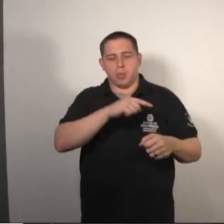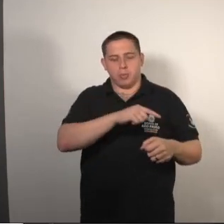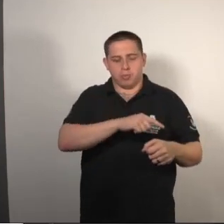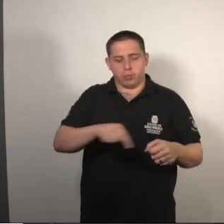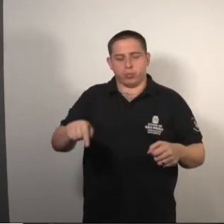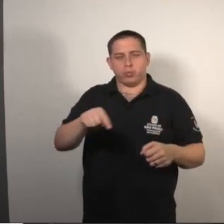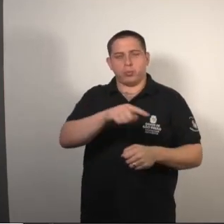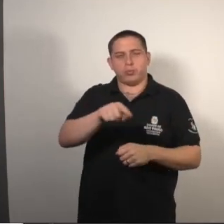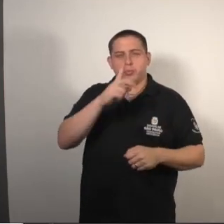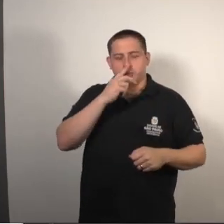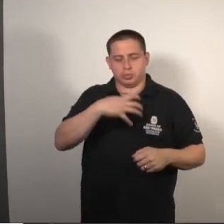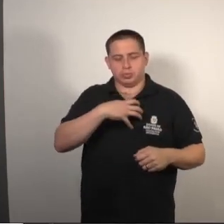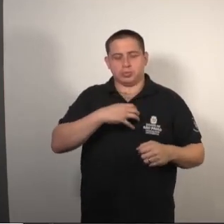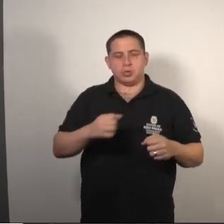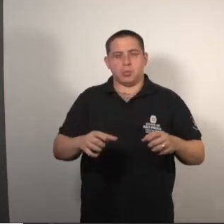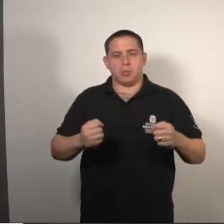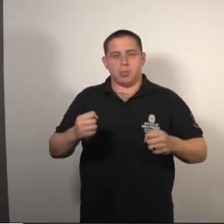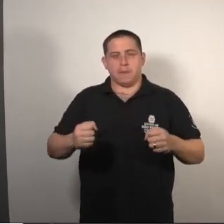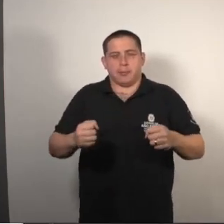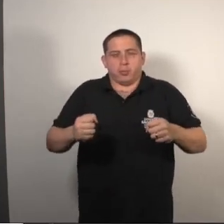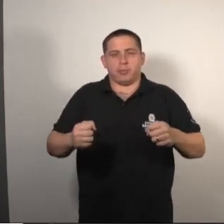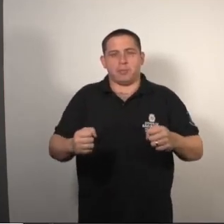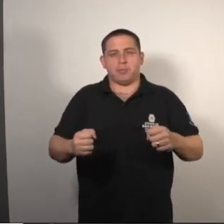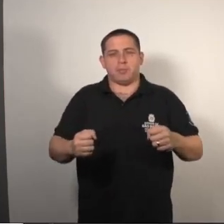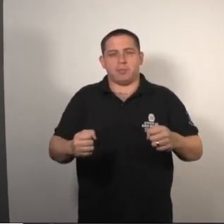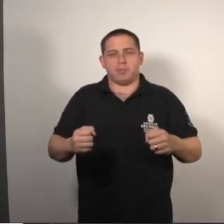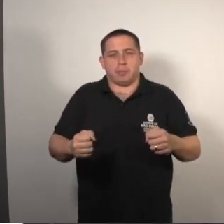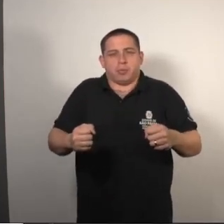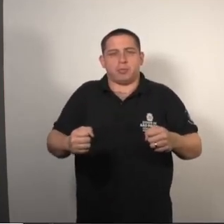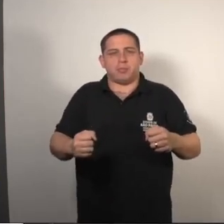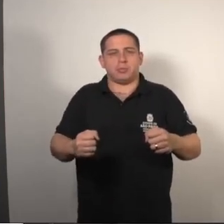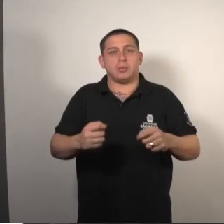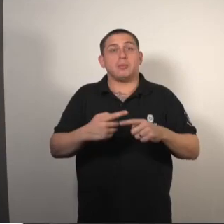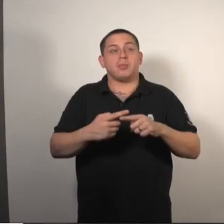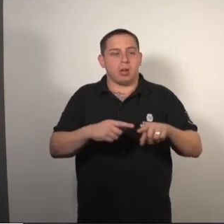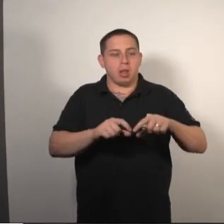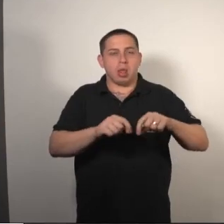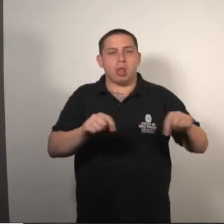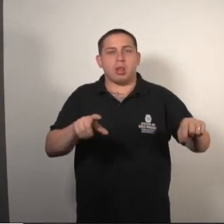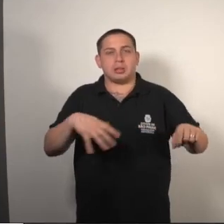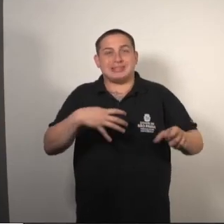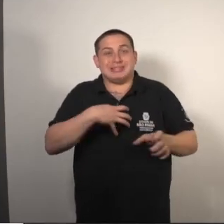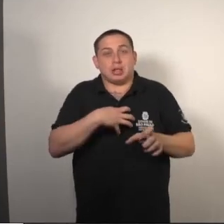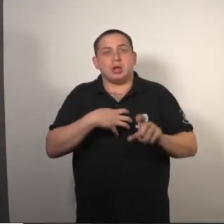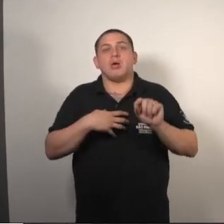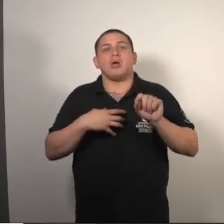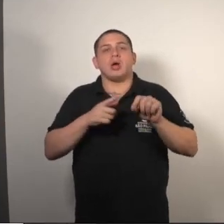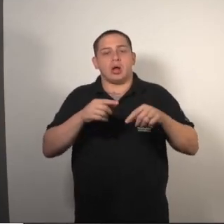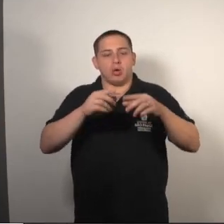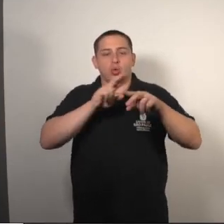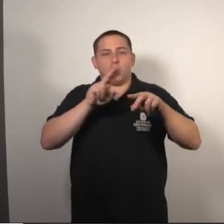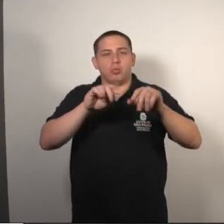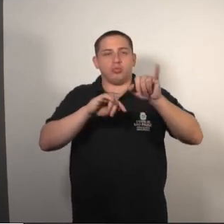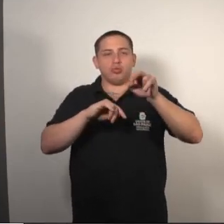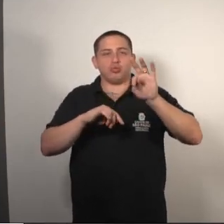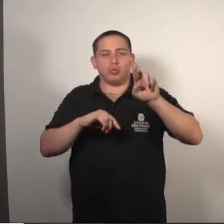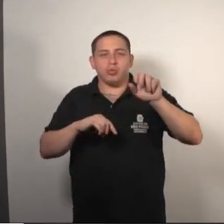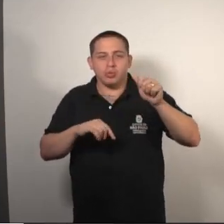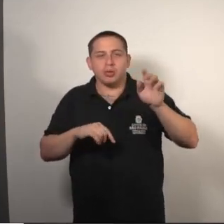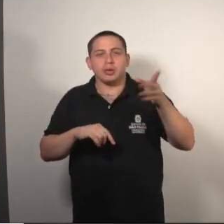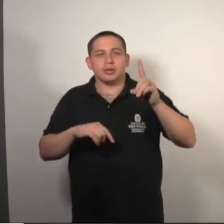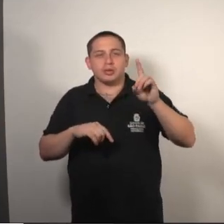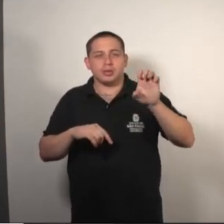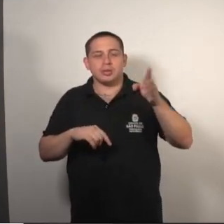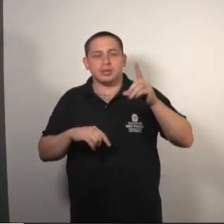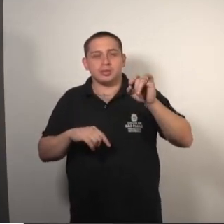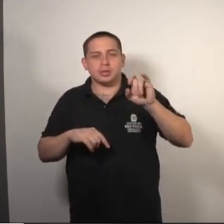é dividida em duas. Então, o aparelho de apoio permite que a estrutura movimenta e a junta de dilatação abre e fecha